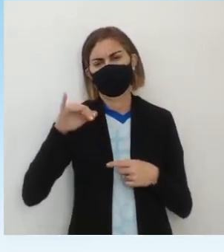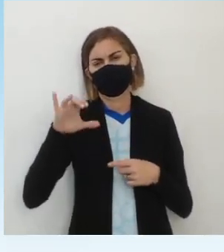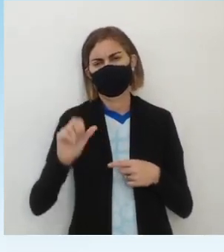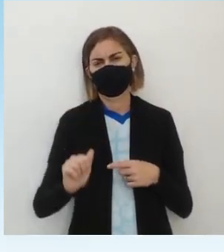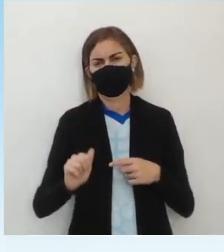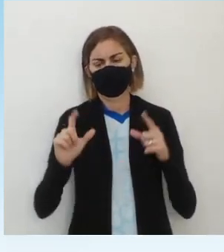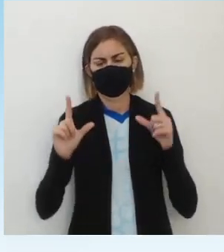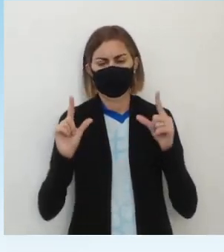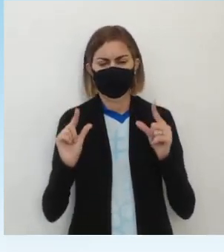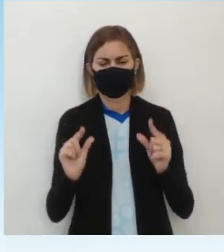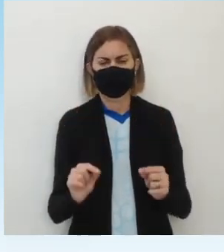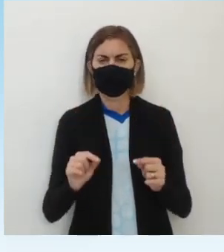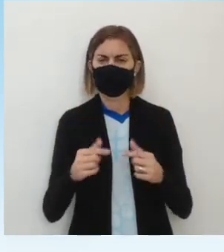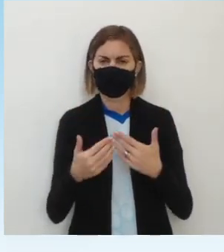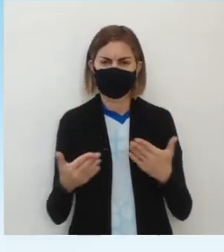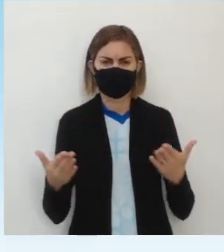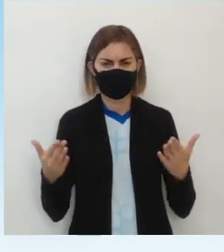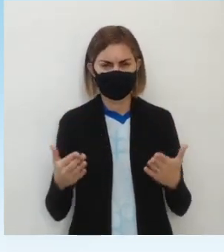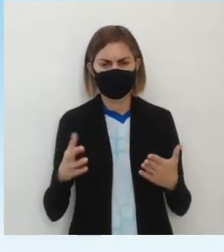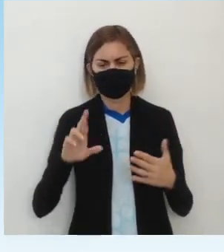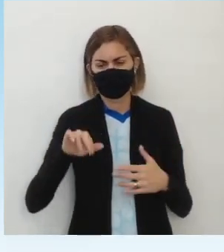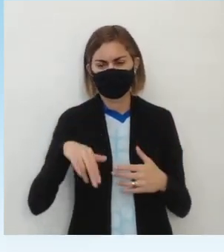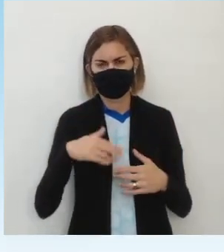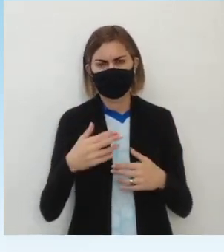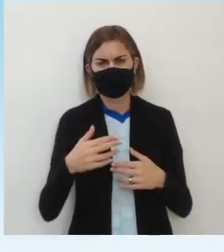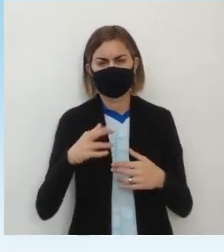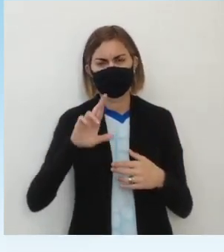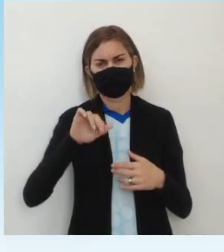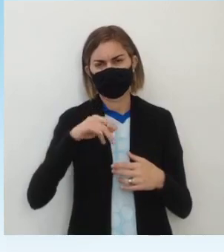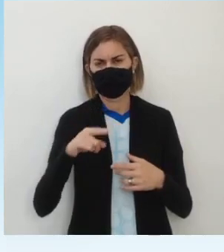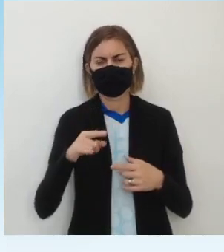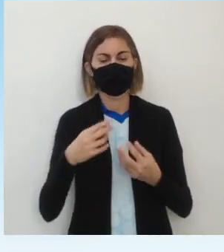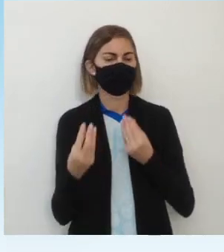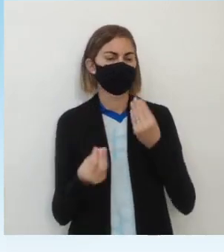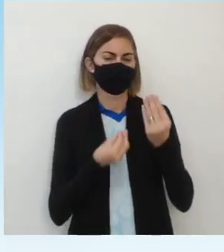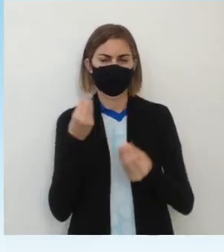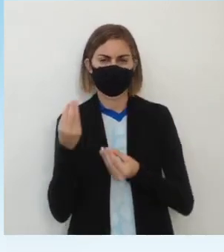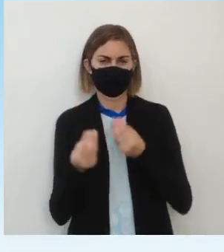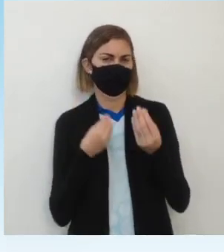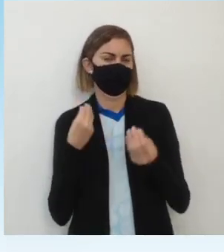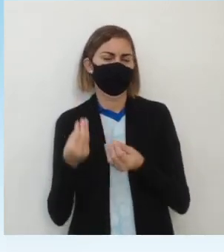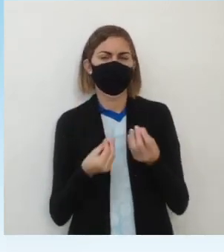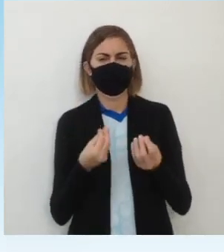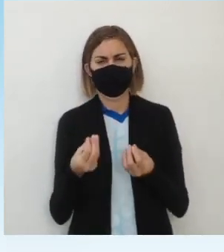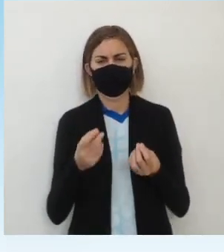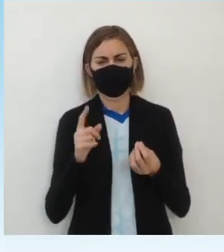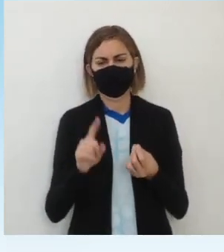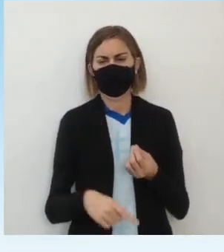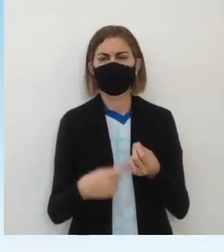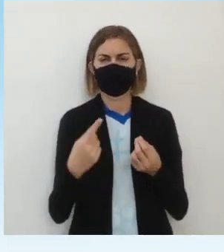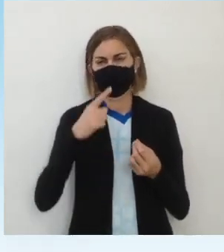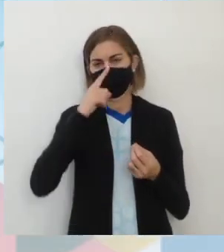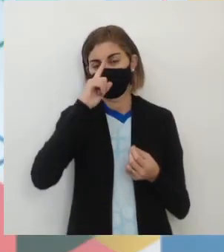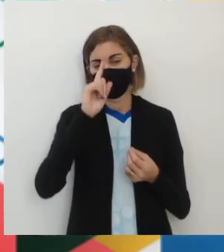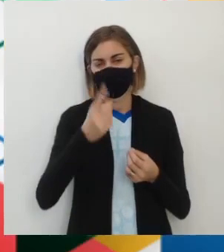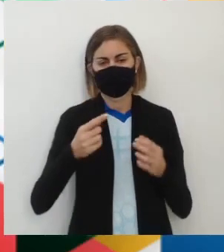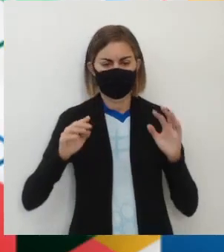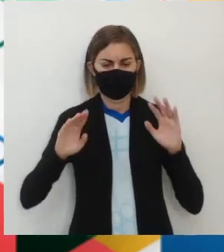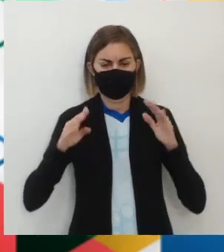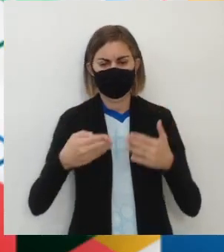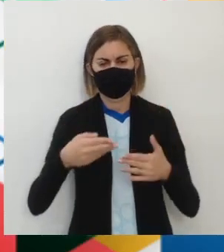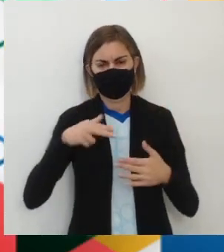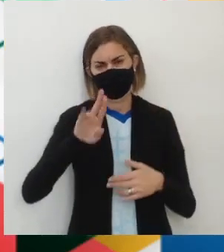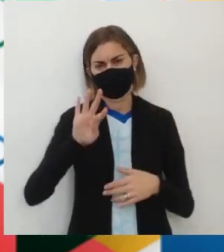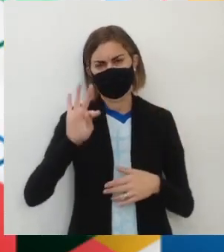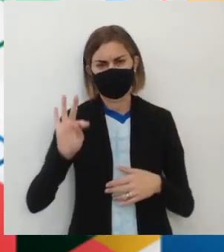se reduzindo, tá? Portanto, reação de óxido-redução. Como a questão manda a gente focar no